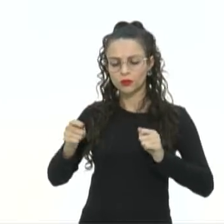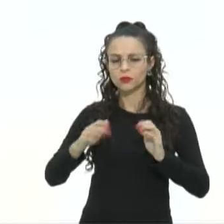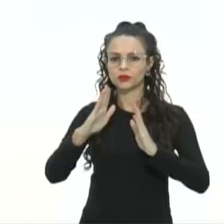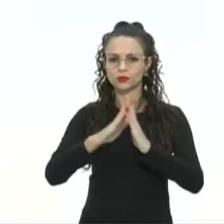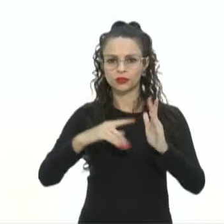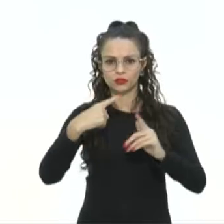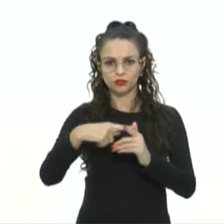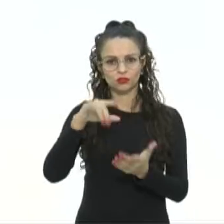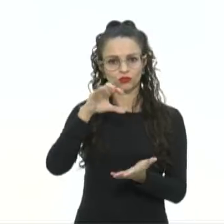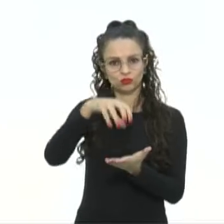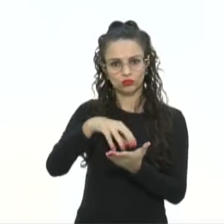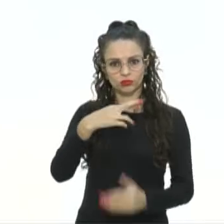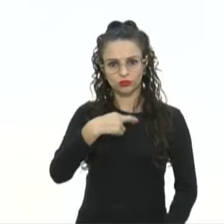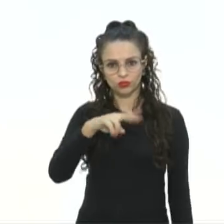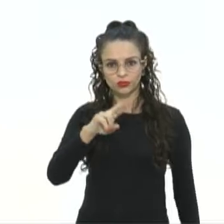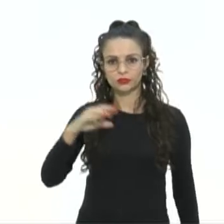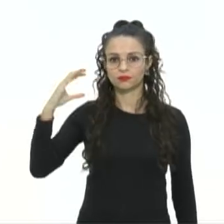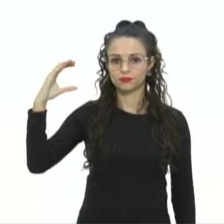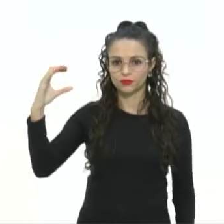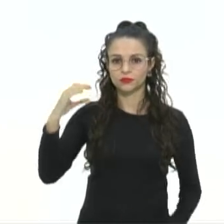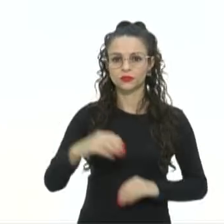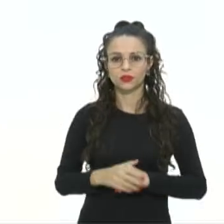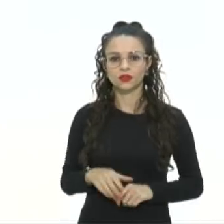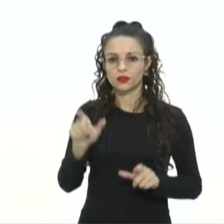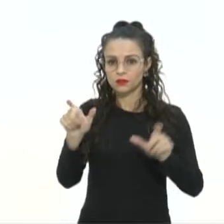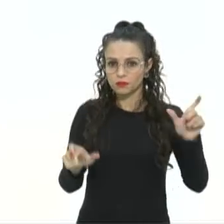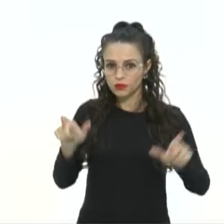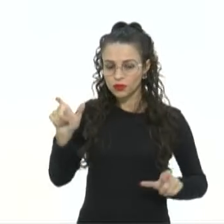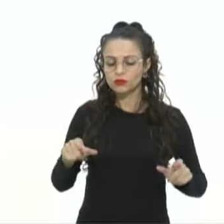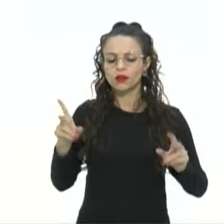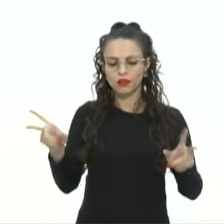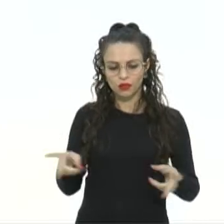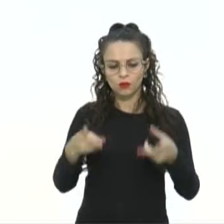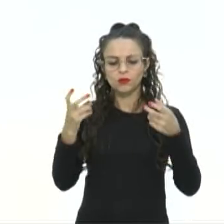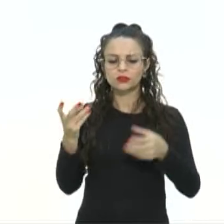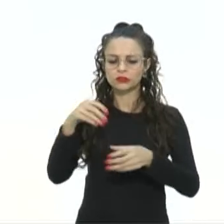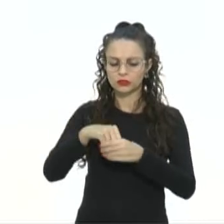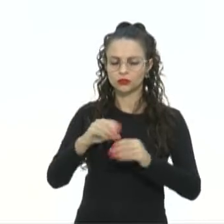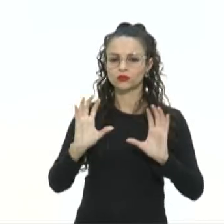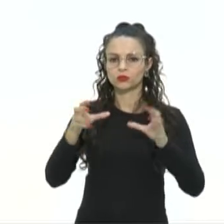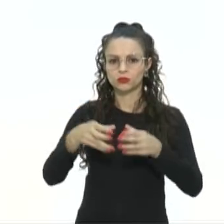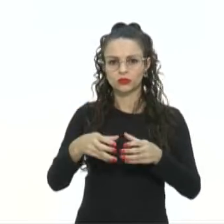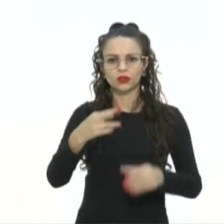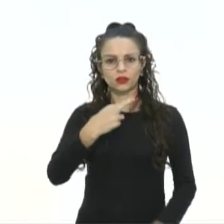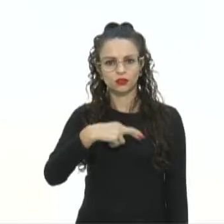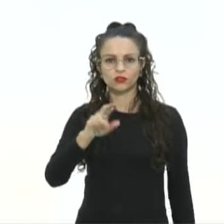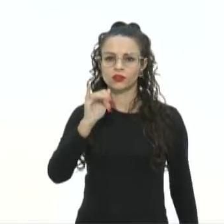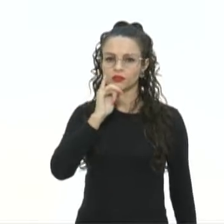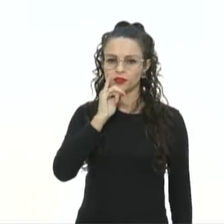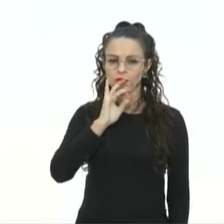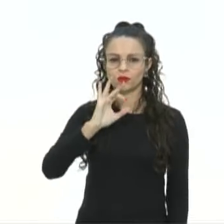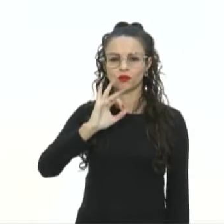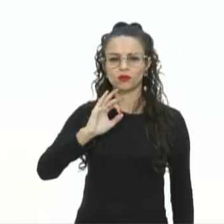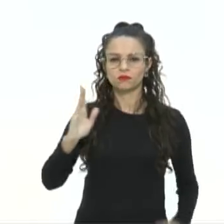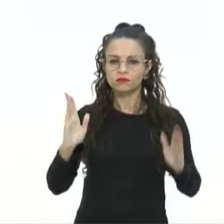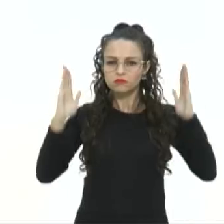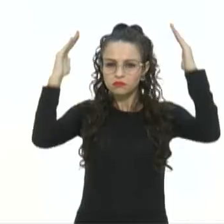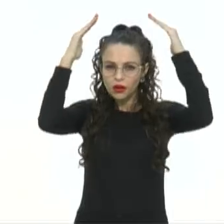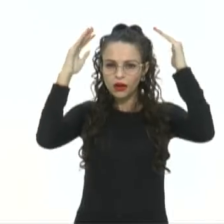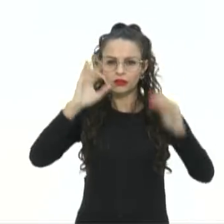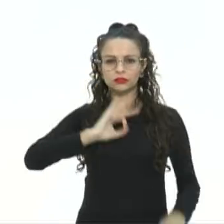instituições? Letra C, são pessoas reconhecidas dentro de uma comunidade religiosa, como padres, bispos,